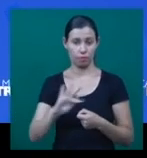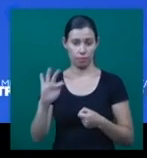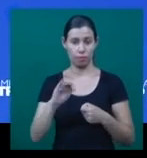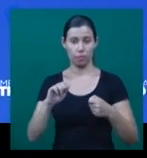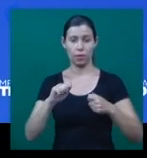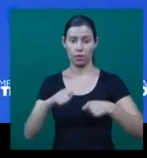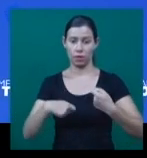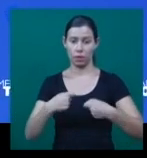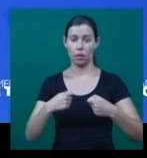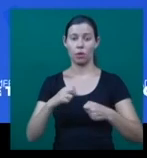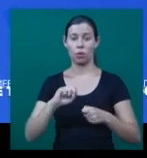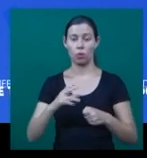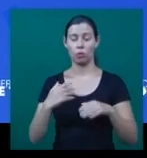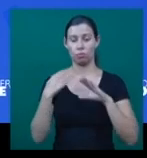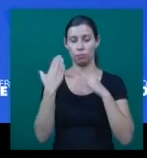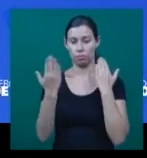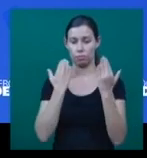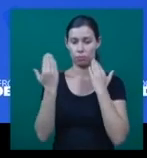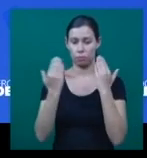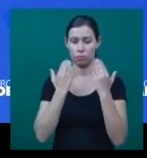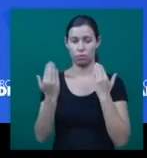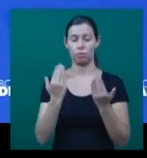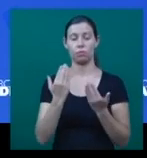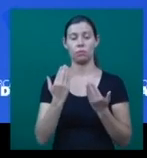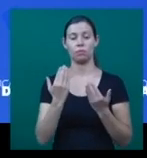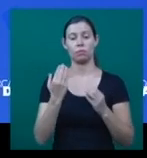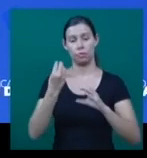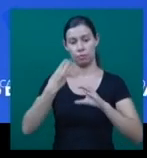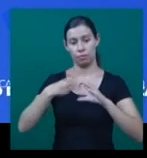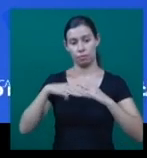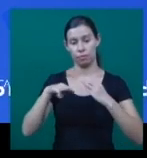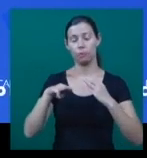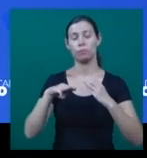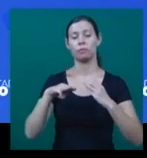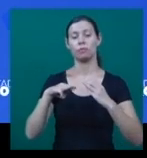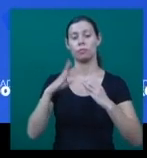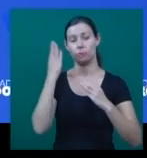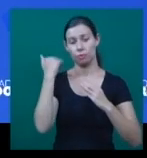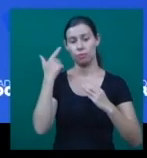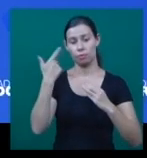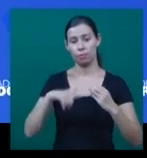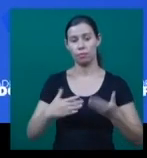em administração ou psicologia. Informações